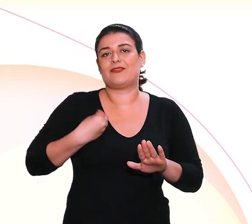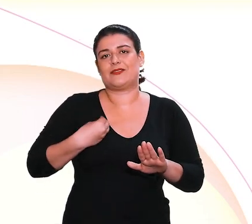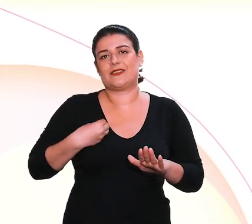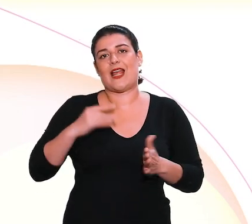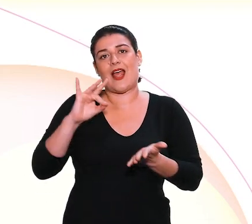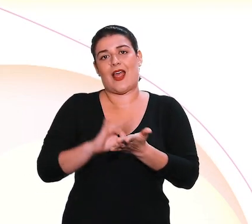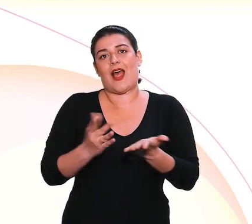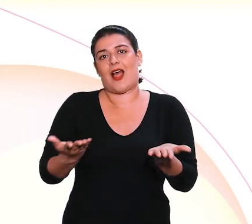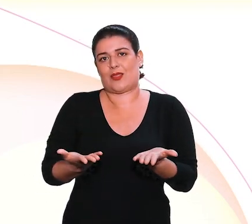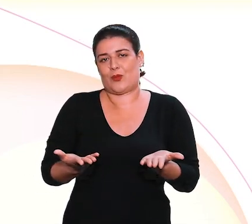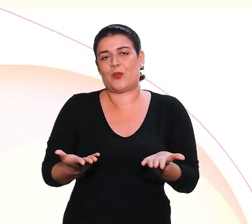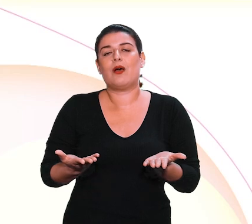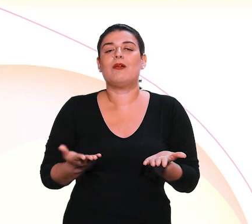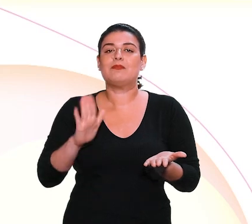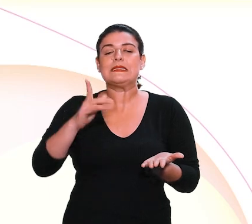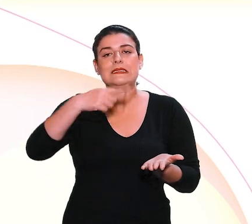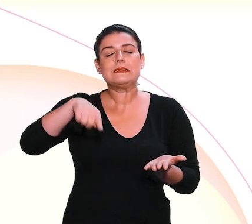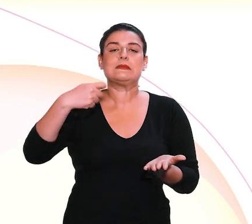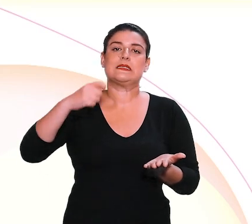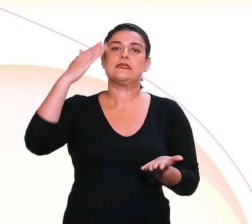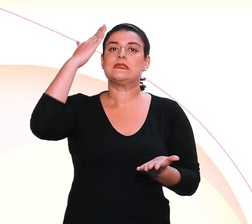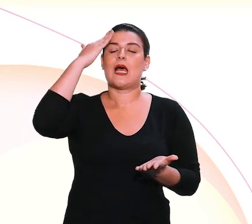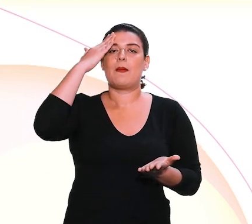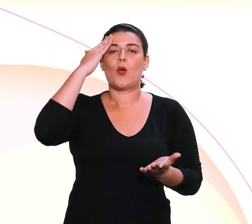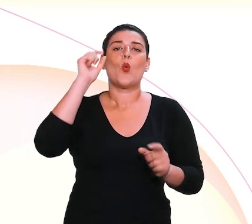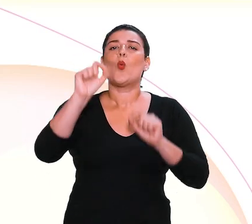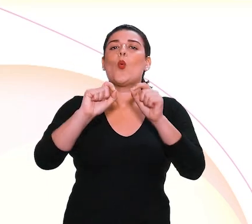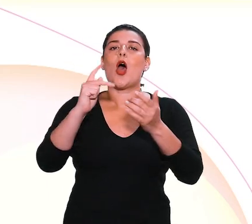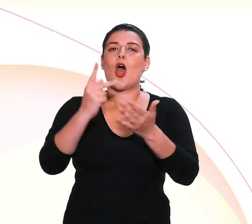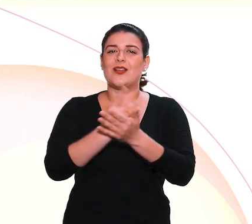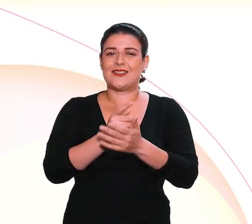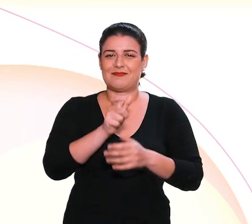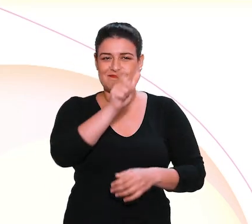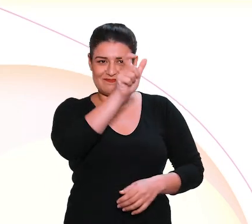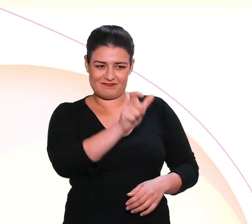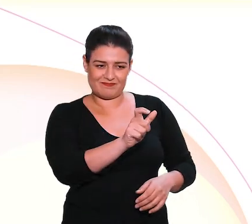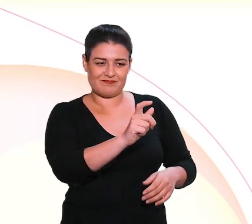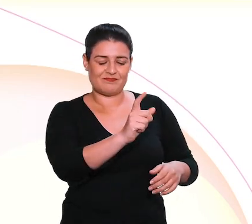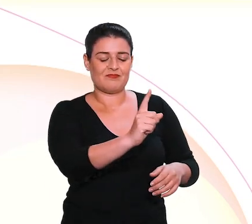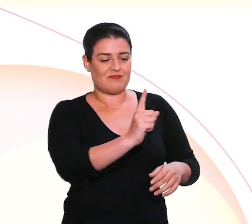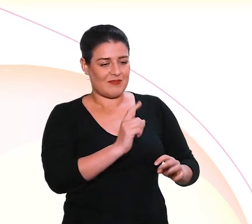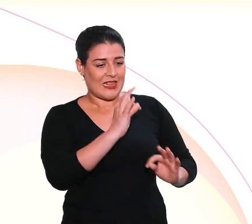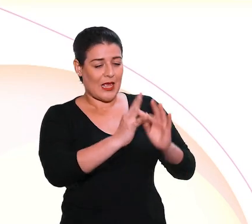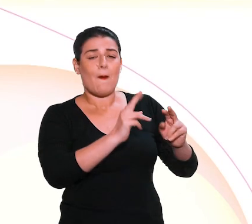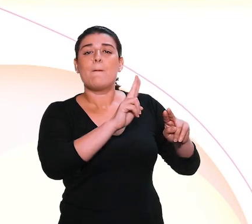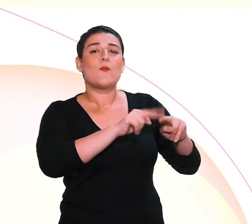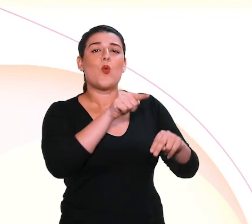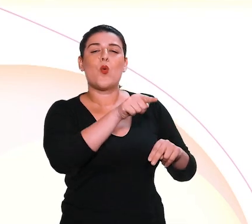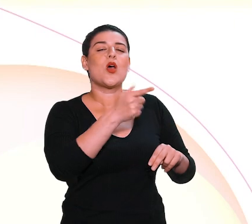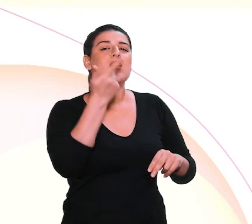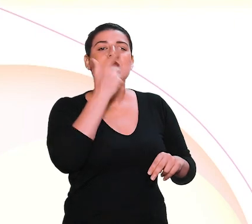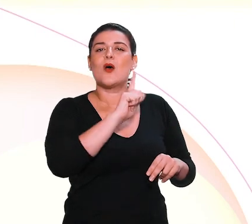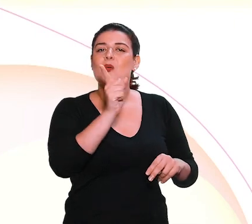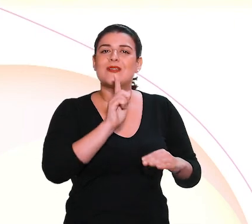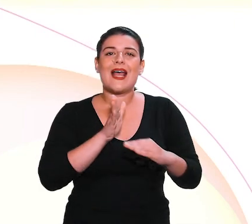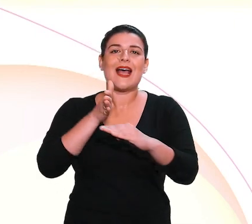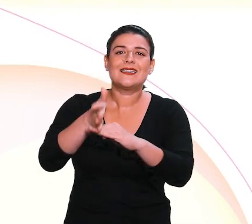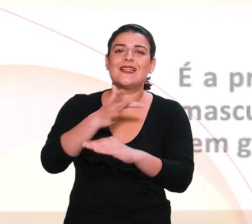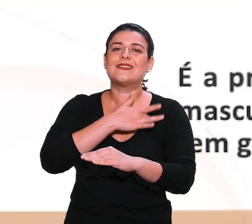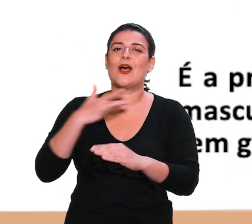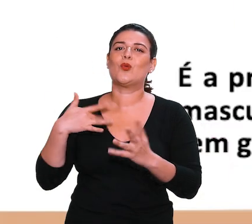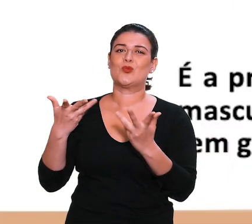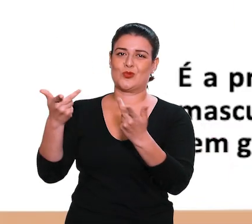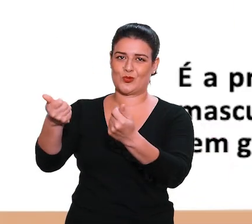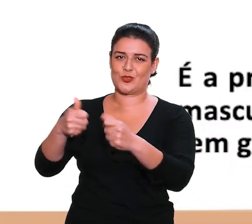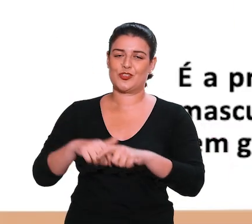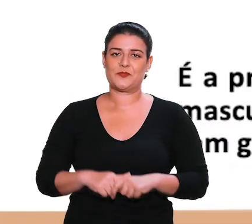saber o que traz o paciente até a gente, muitas vezes, é a falta de acesso adequado à saúde. Quando a